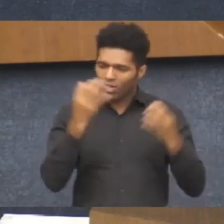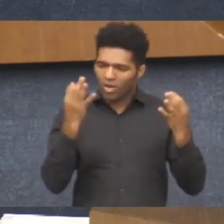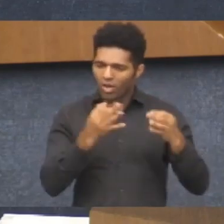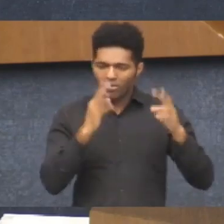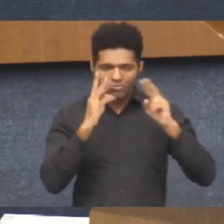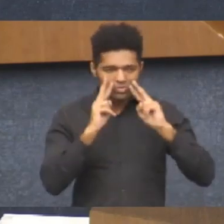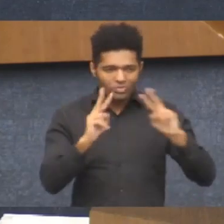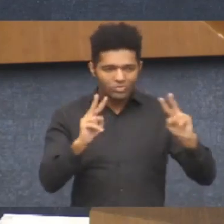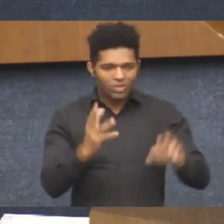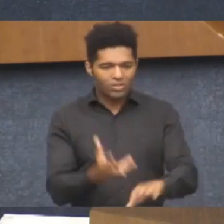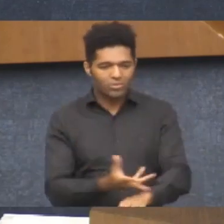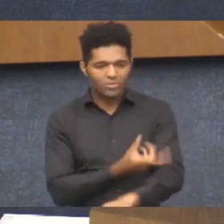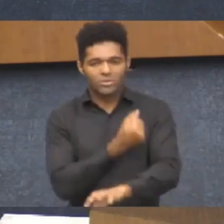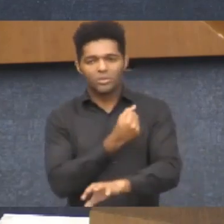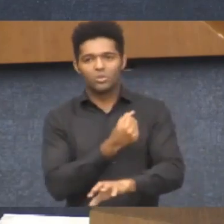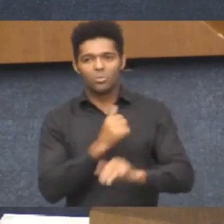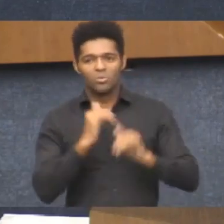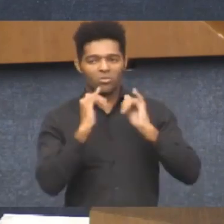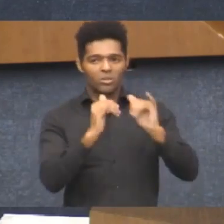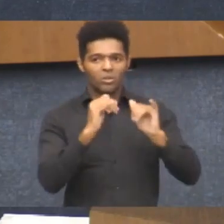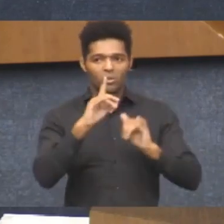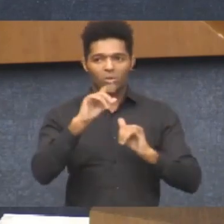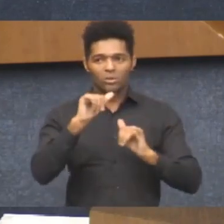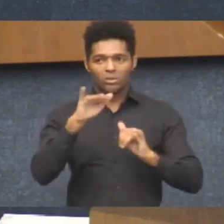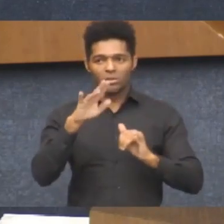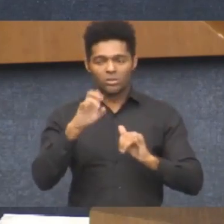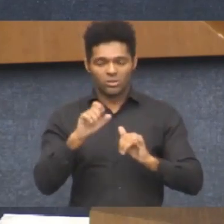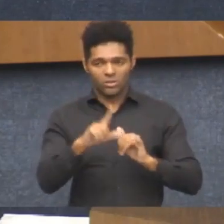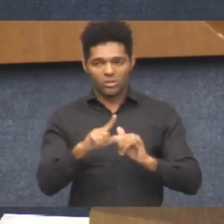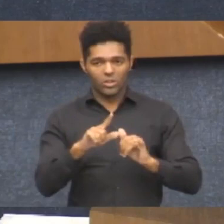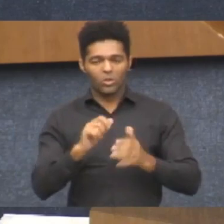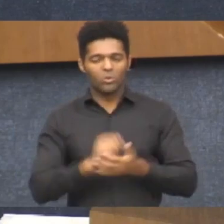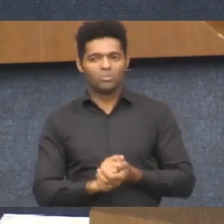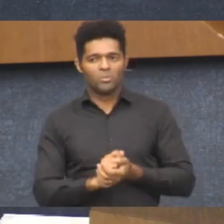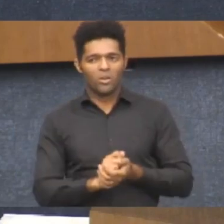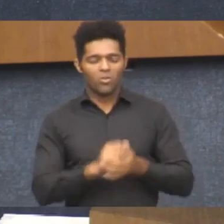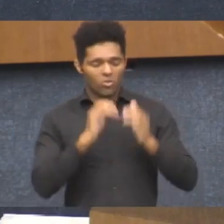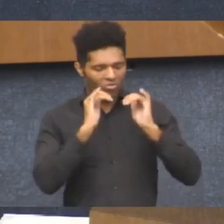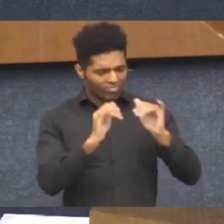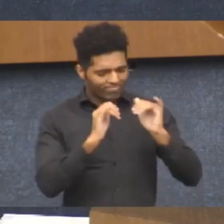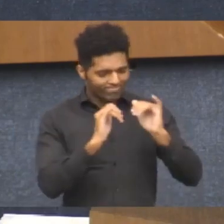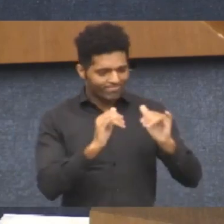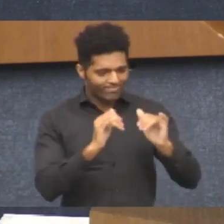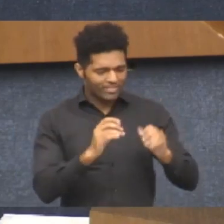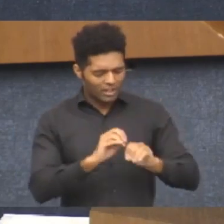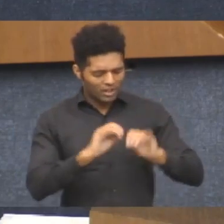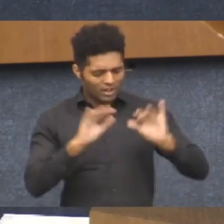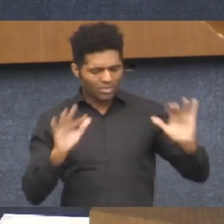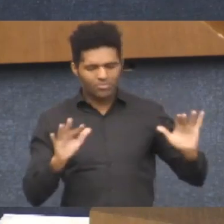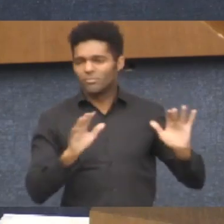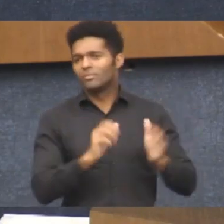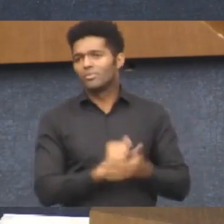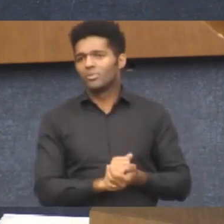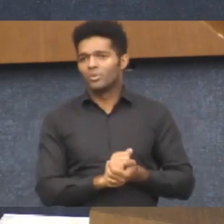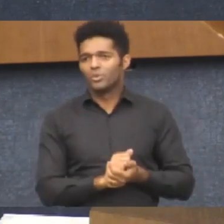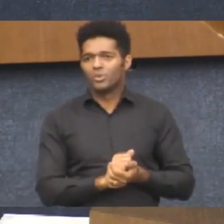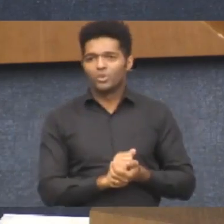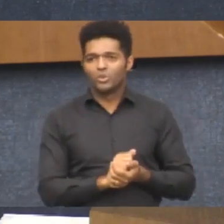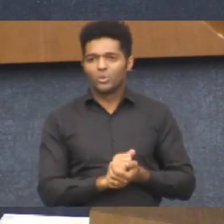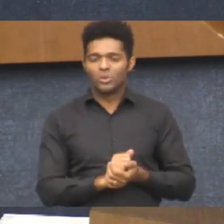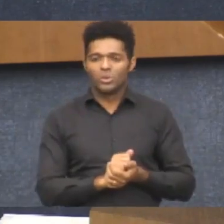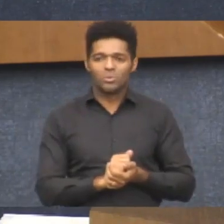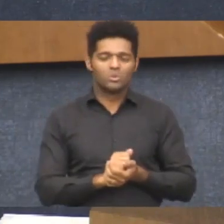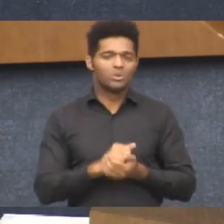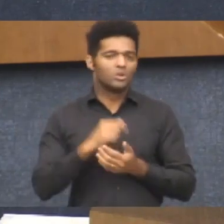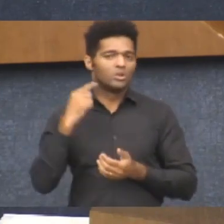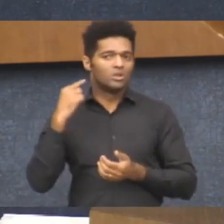É emocionante, como disse o Daniel, eu vou abrir mão de qualquer formalidade, a gente já teve muitas aqui hoje, e como os meninos me